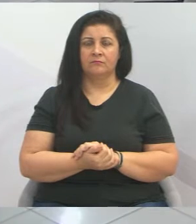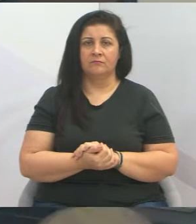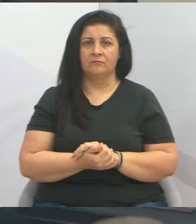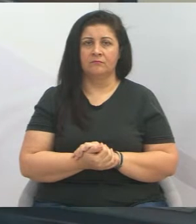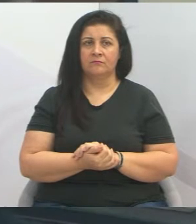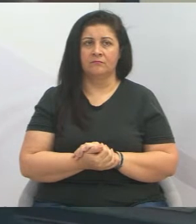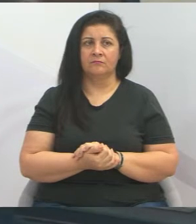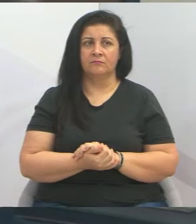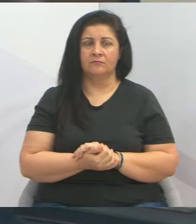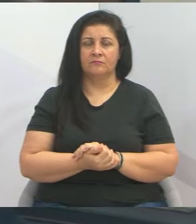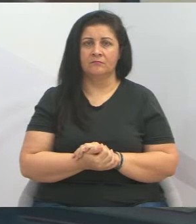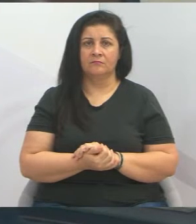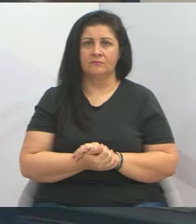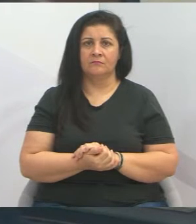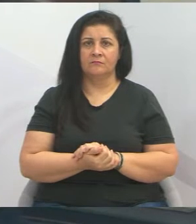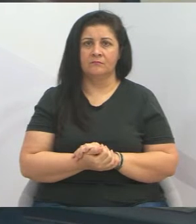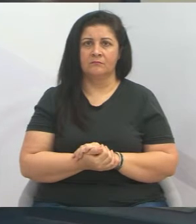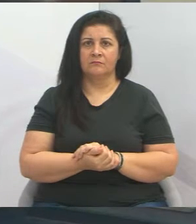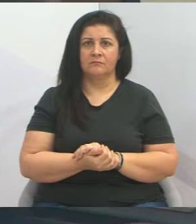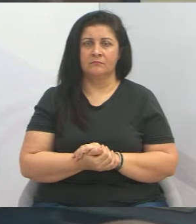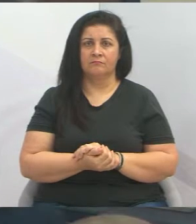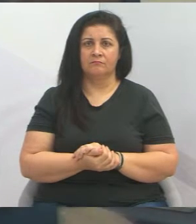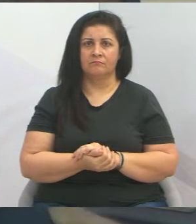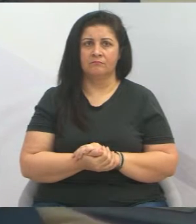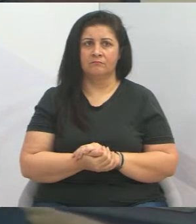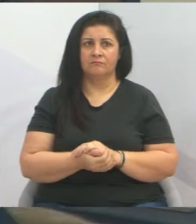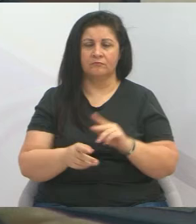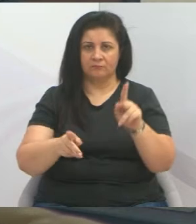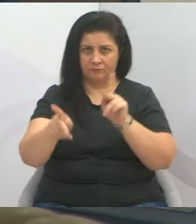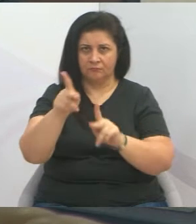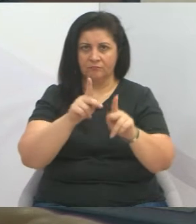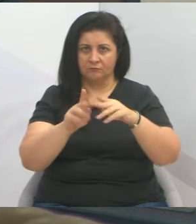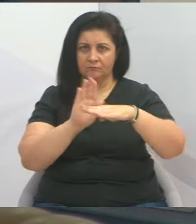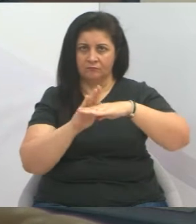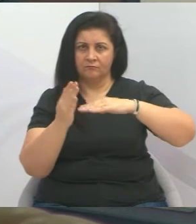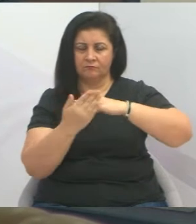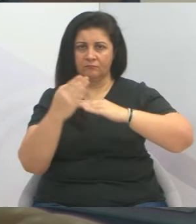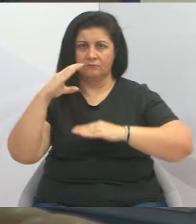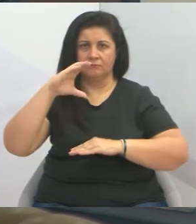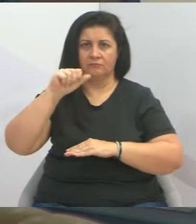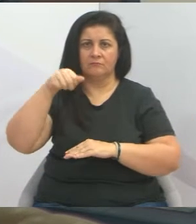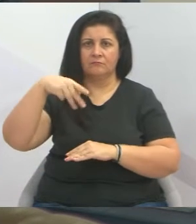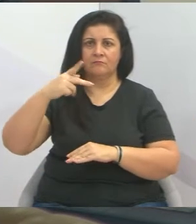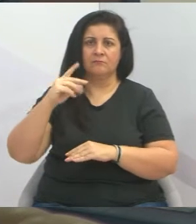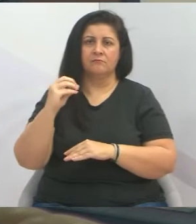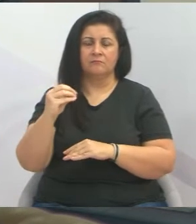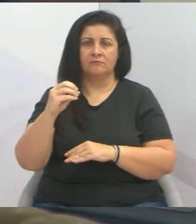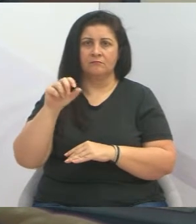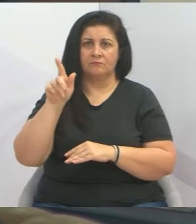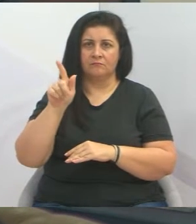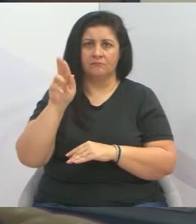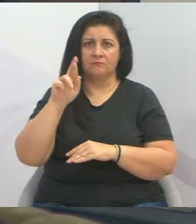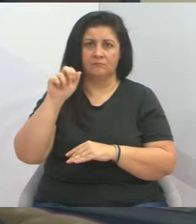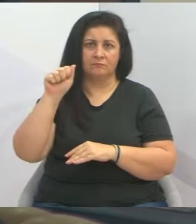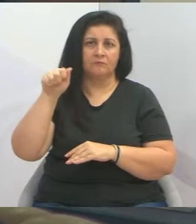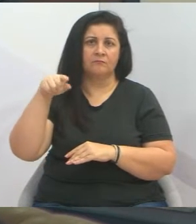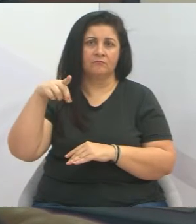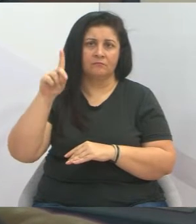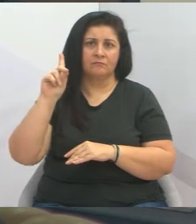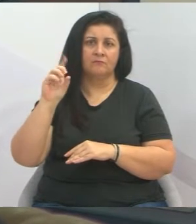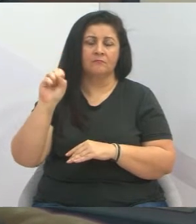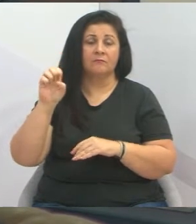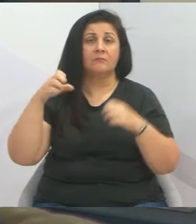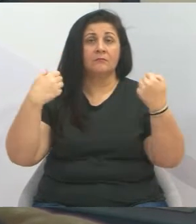o pessoal diz da a paz do Campo Grande Circular retirar a linha de ônibus